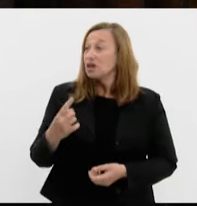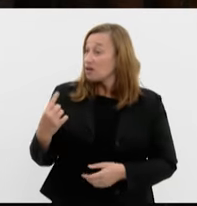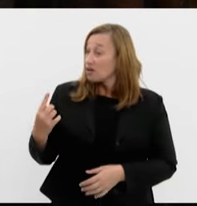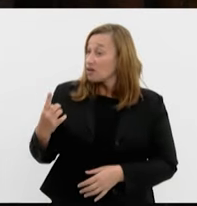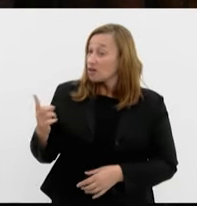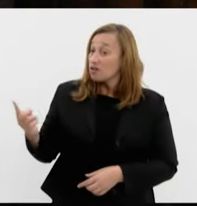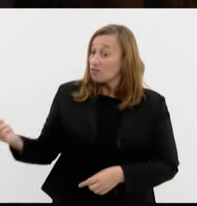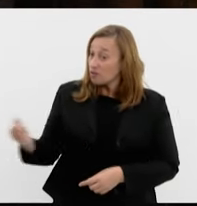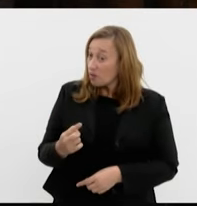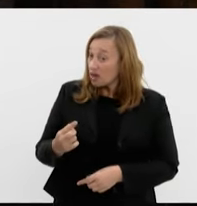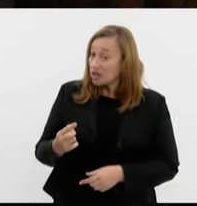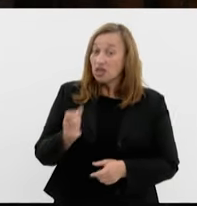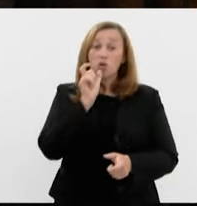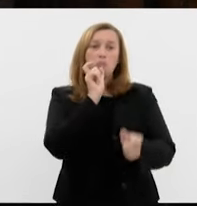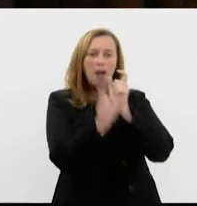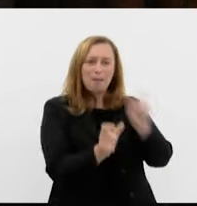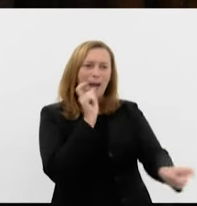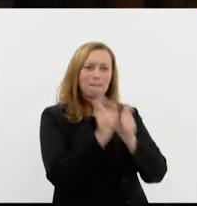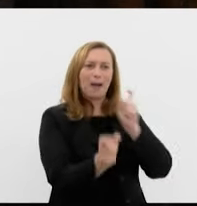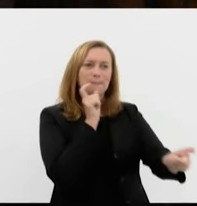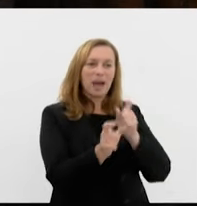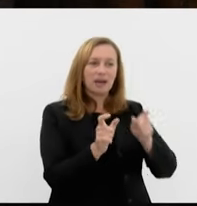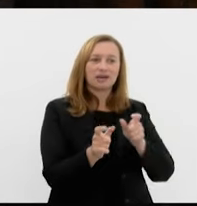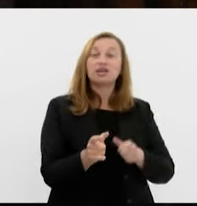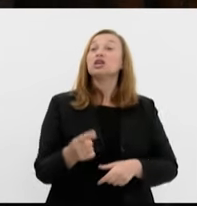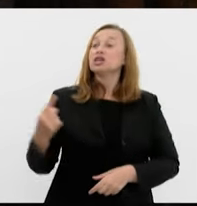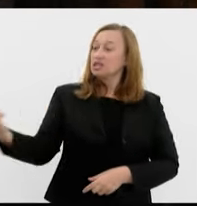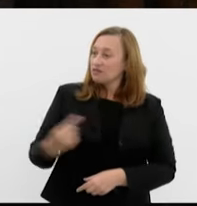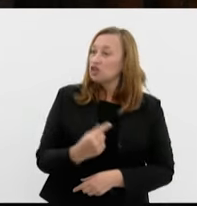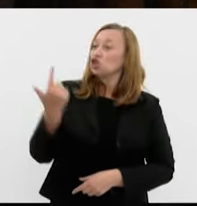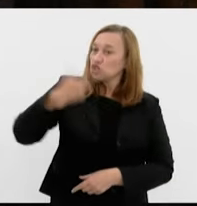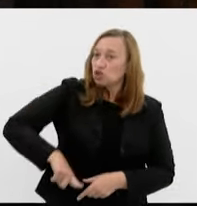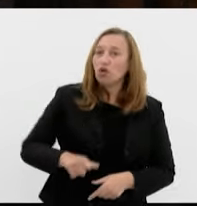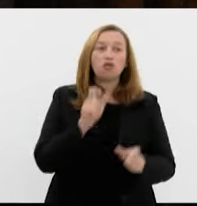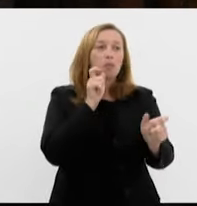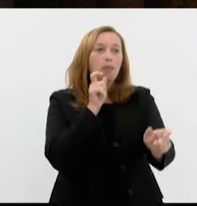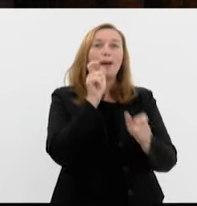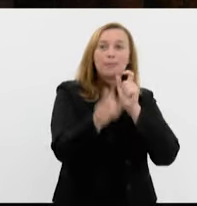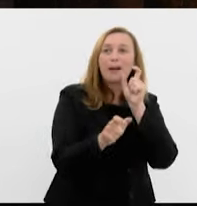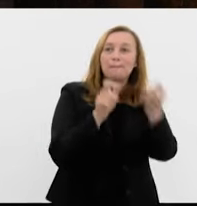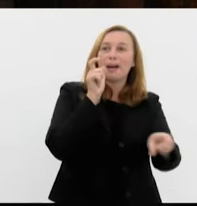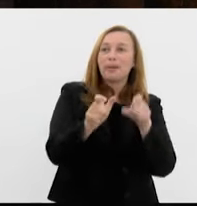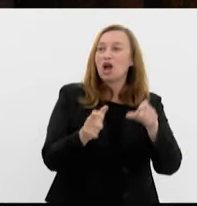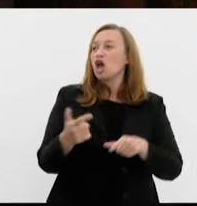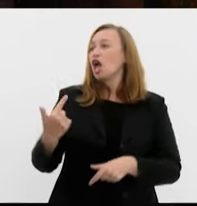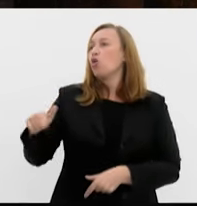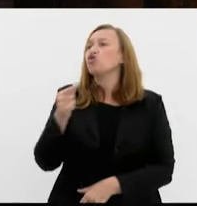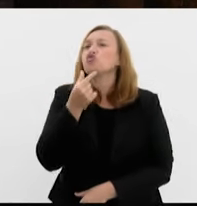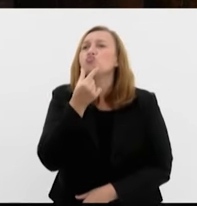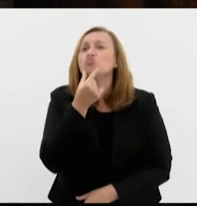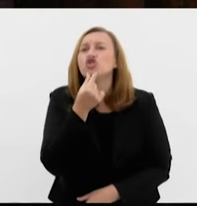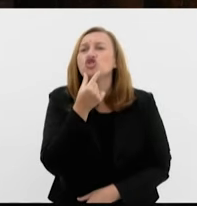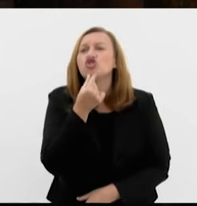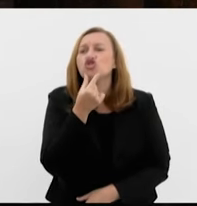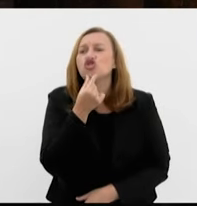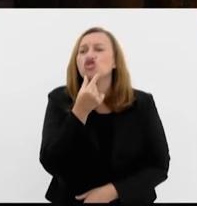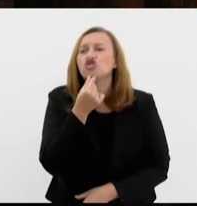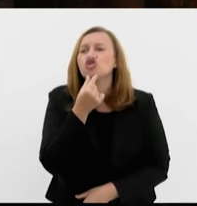Tom escovada Tom outra P mandado do Eduardo